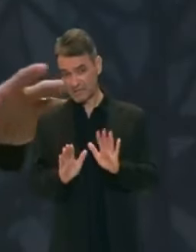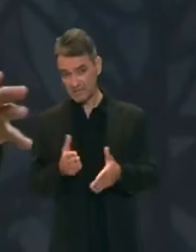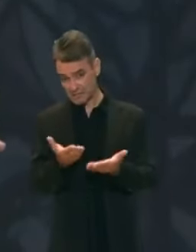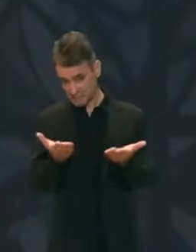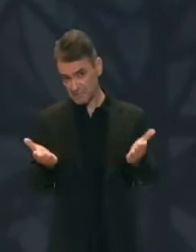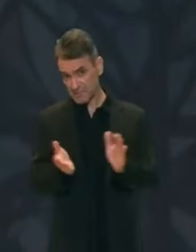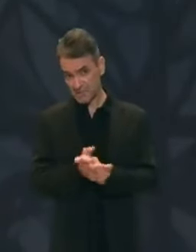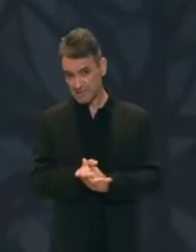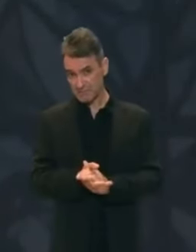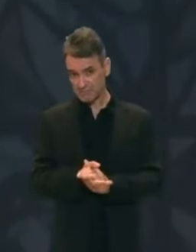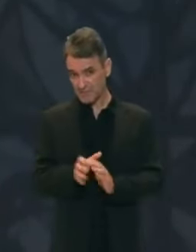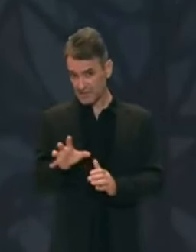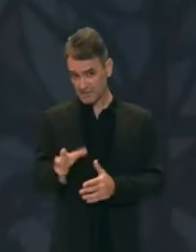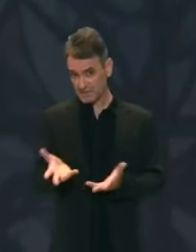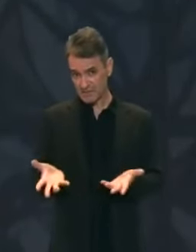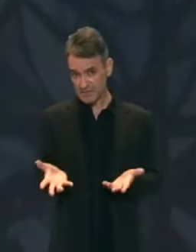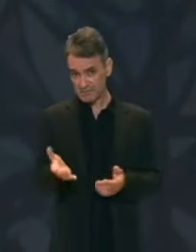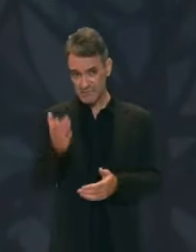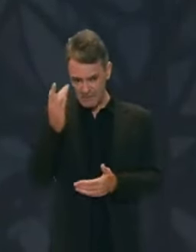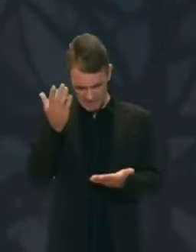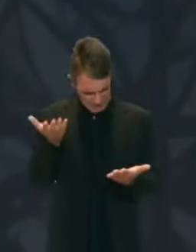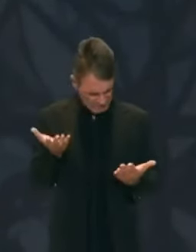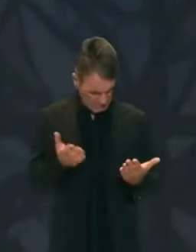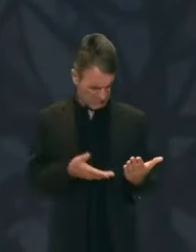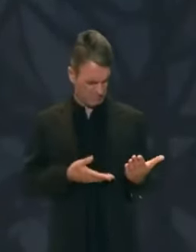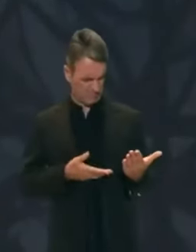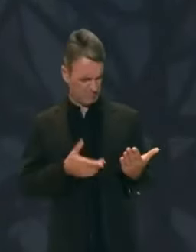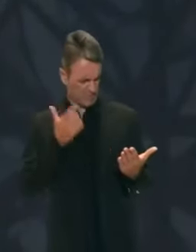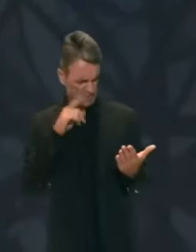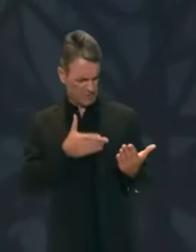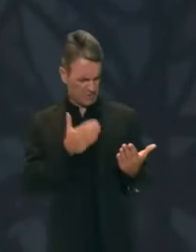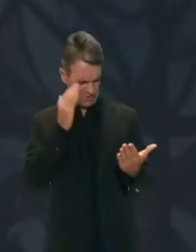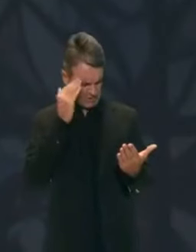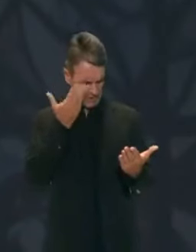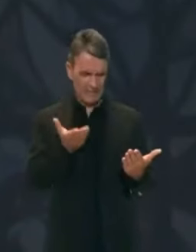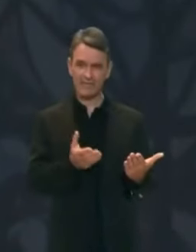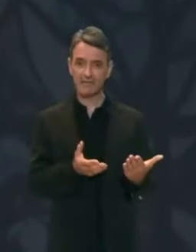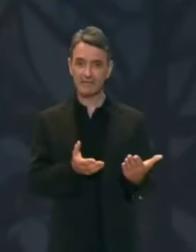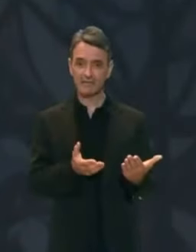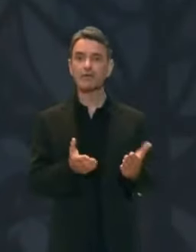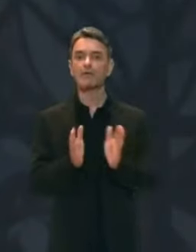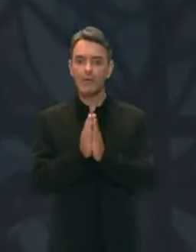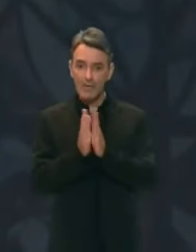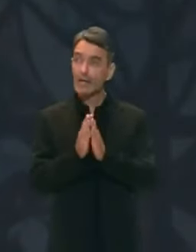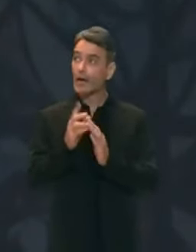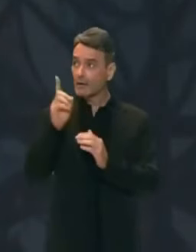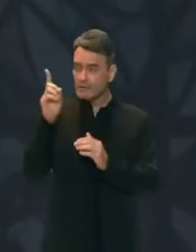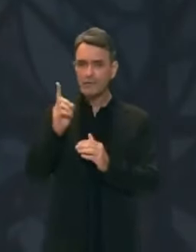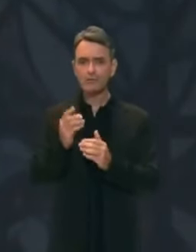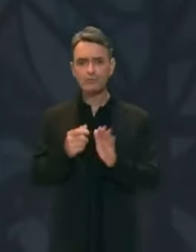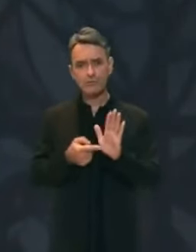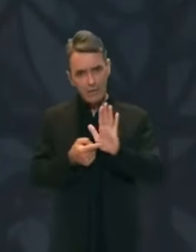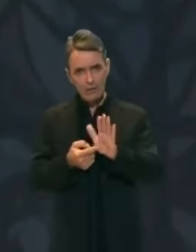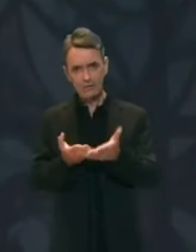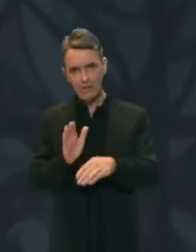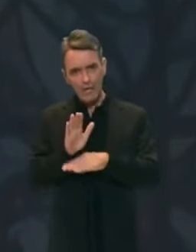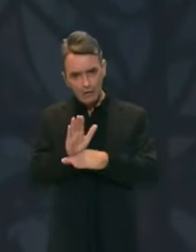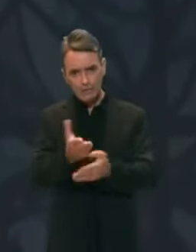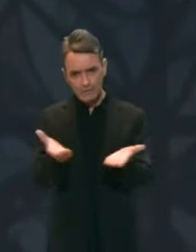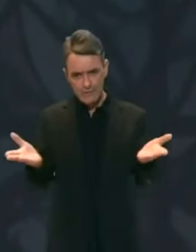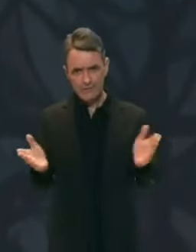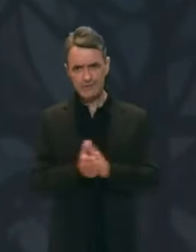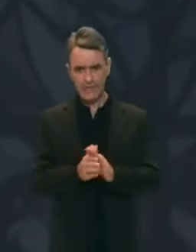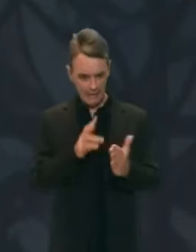você é uma delas, se coloque de pé agora, nós vamos orar pedindo ao Senhor que nos ajude a ler a sua palavra e